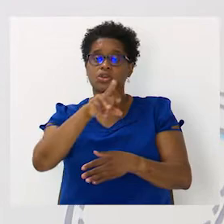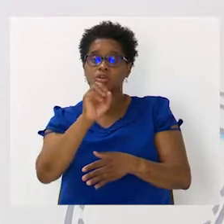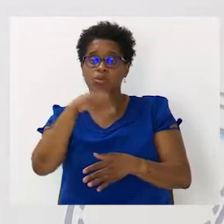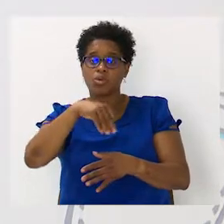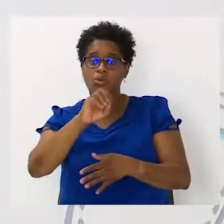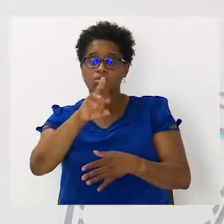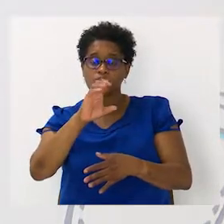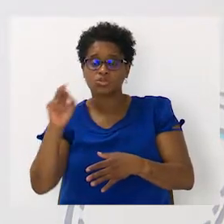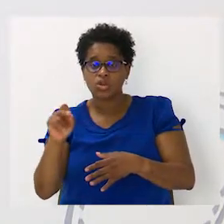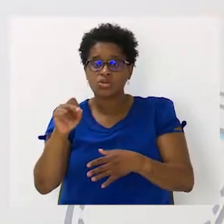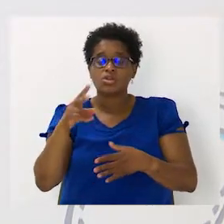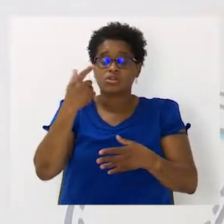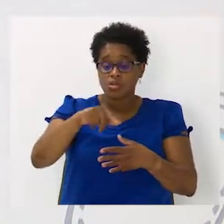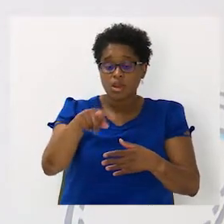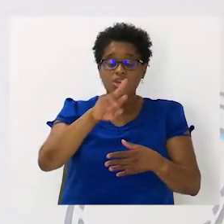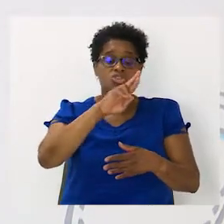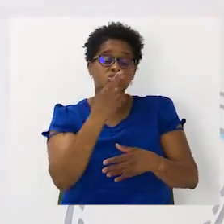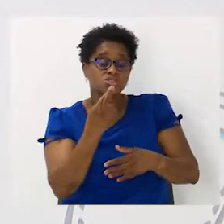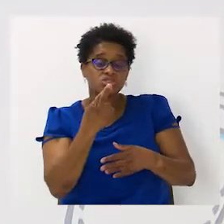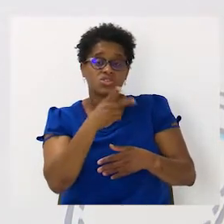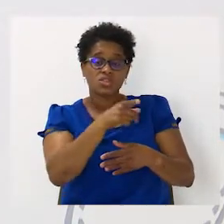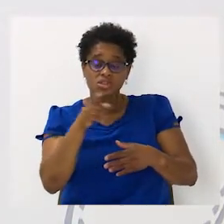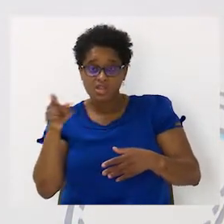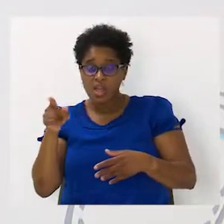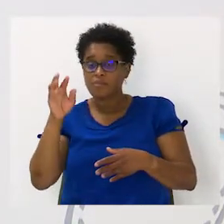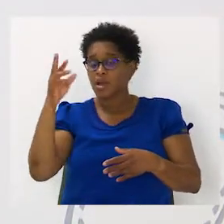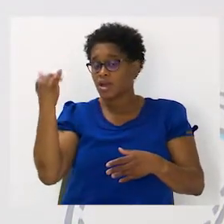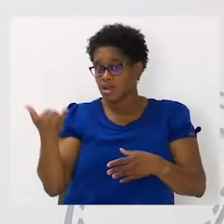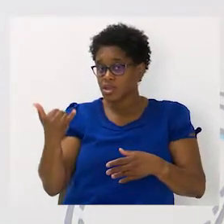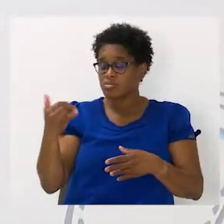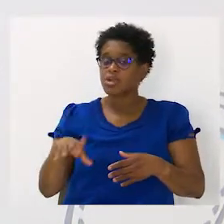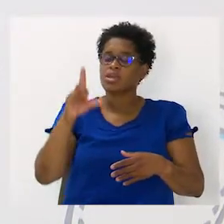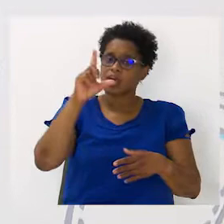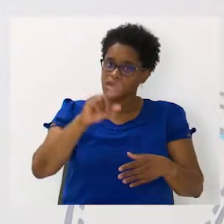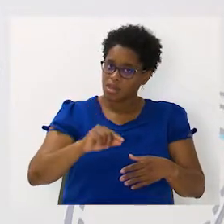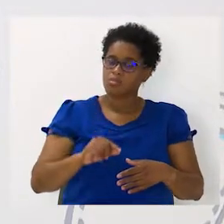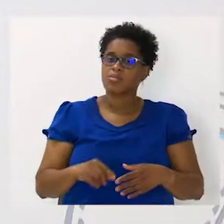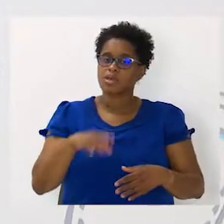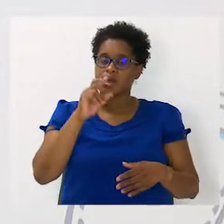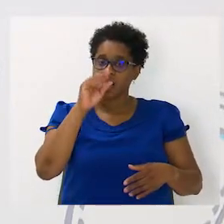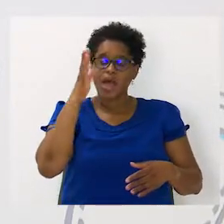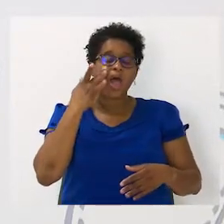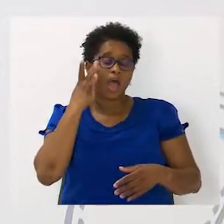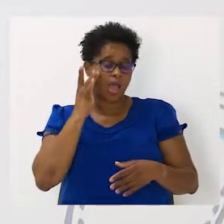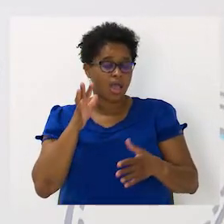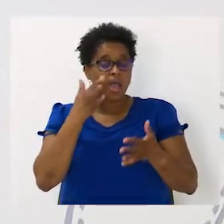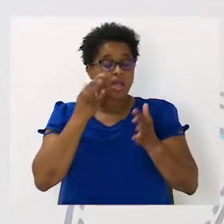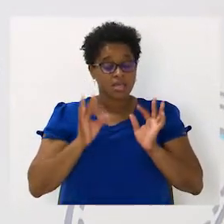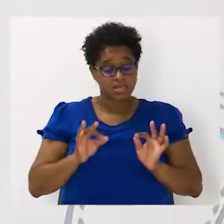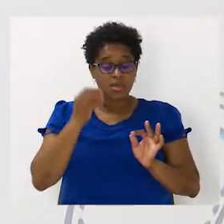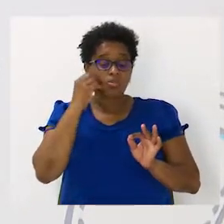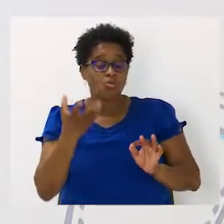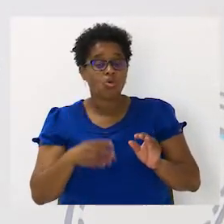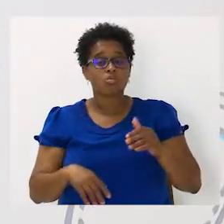proporção, temos X está para o Y, assim como B está, A está